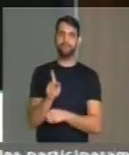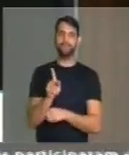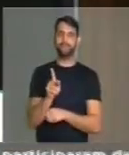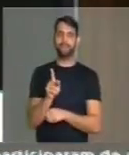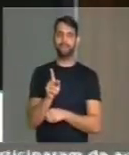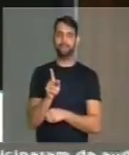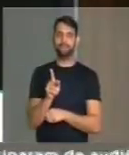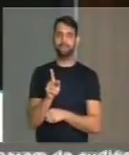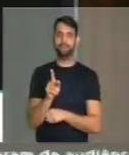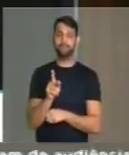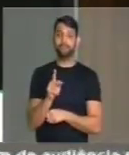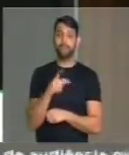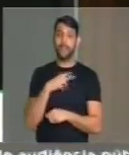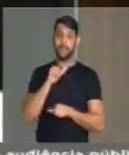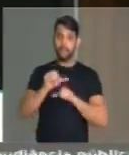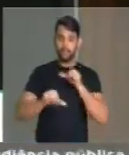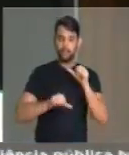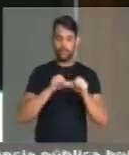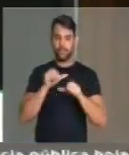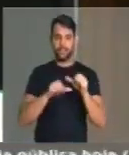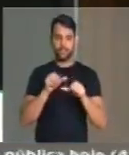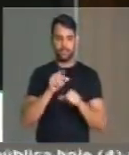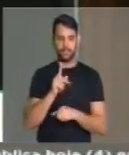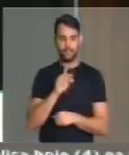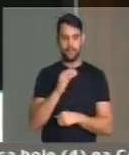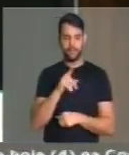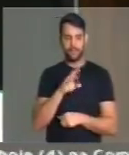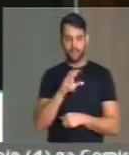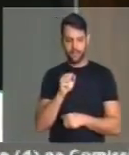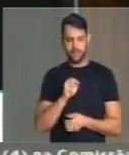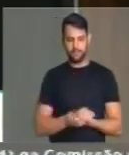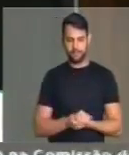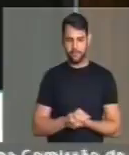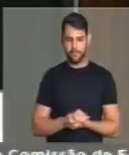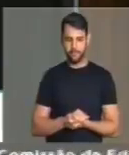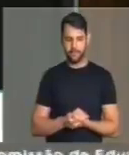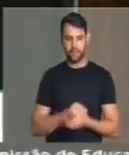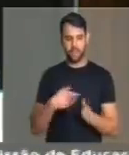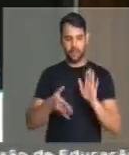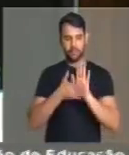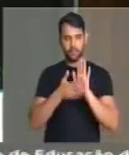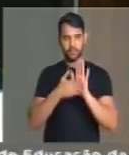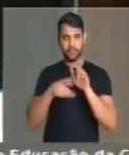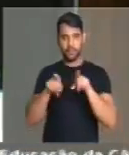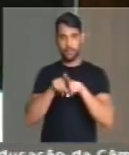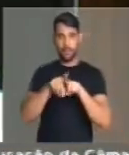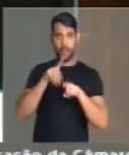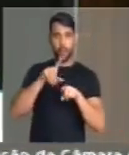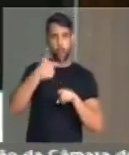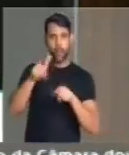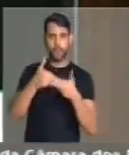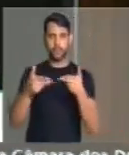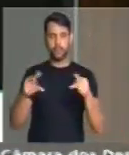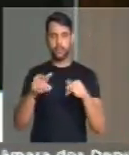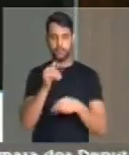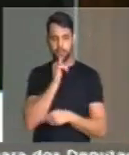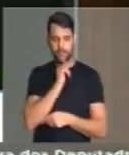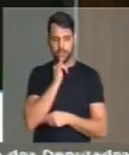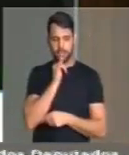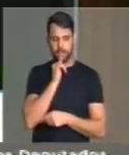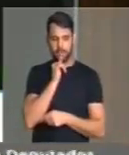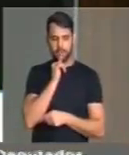aposentadoria. Essa reforma da Previdência já propõe também mais coisas. Por